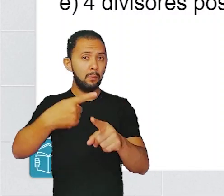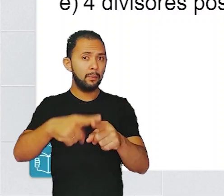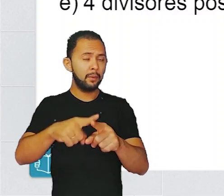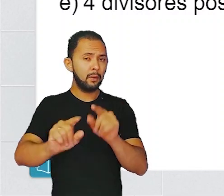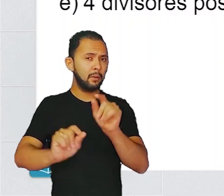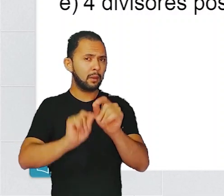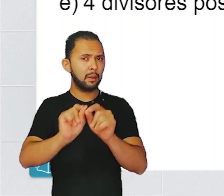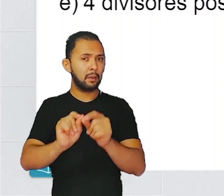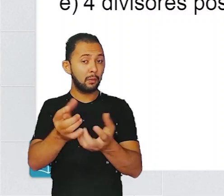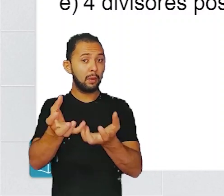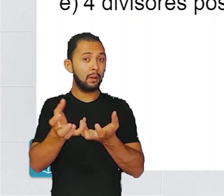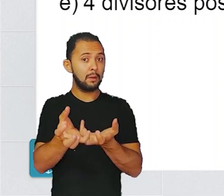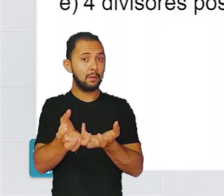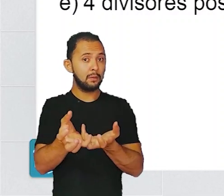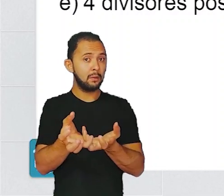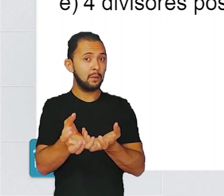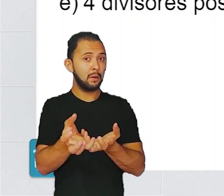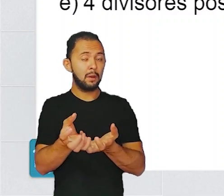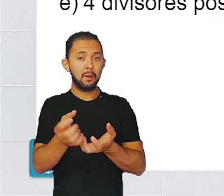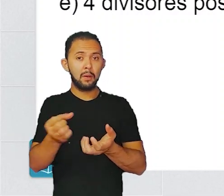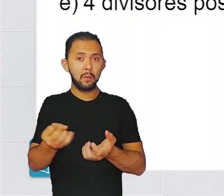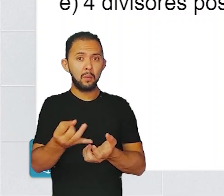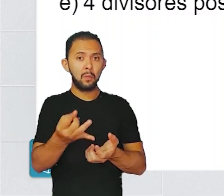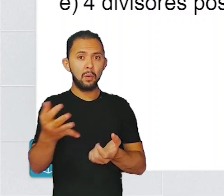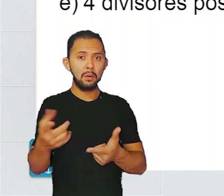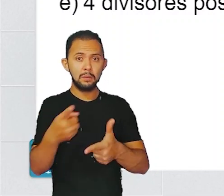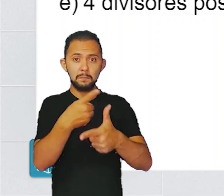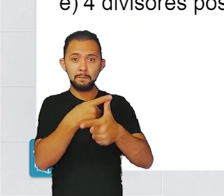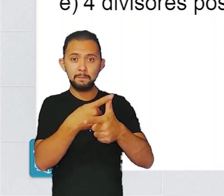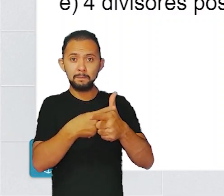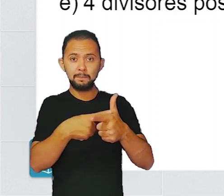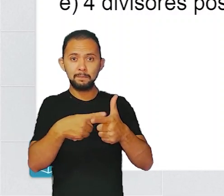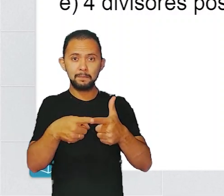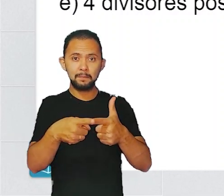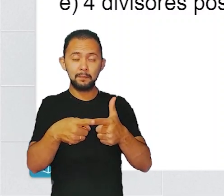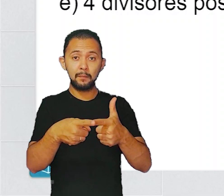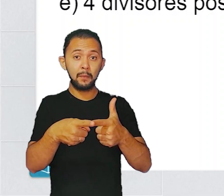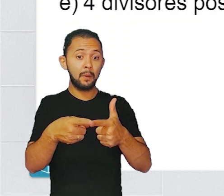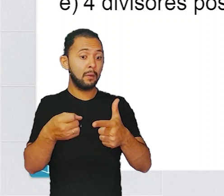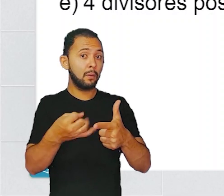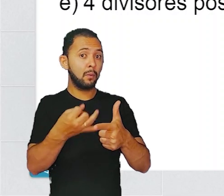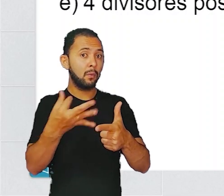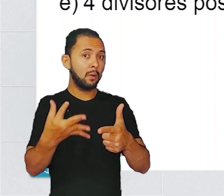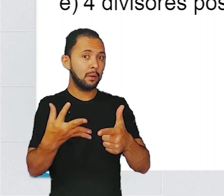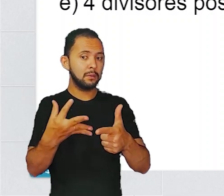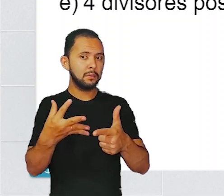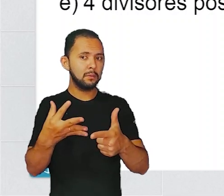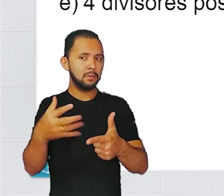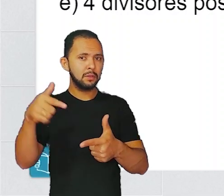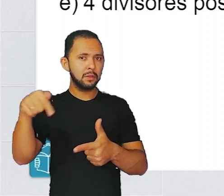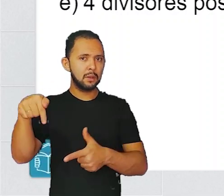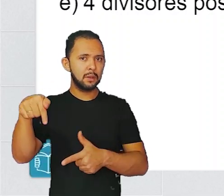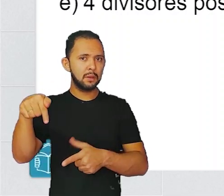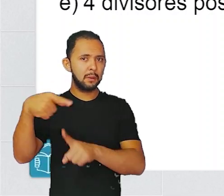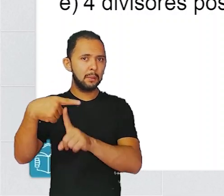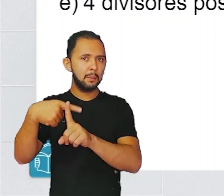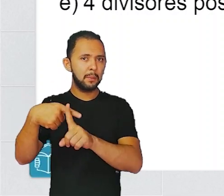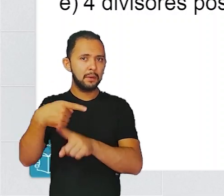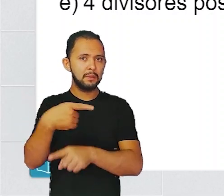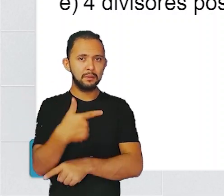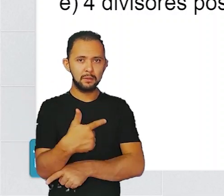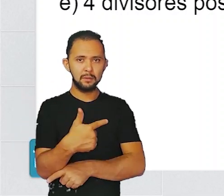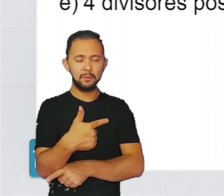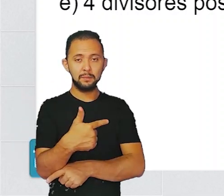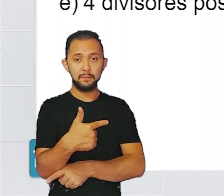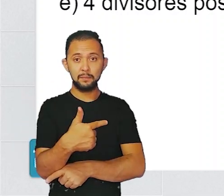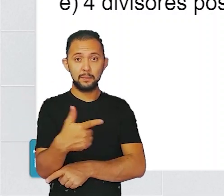está querendo? A gente está querendo o número de divisores de Q mais 2. Quanto é que vale Q mais 2? Se